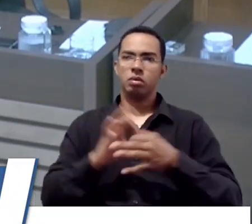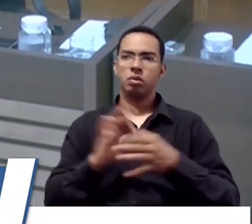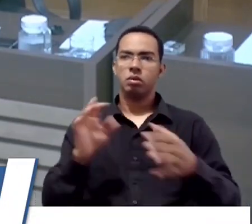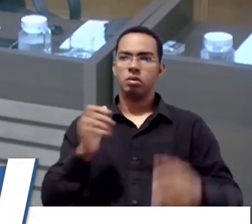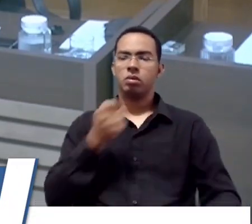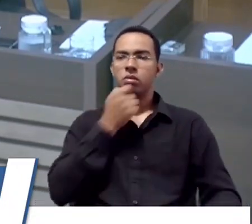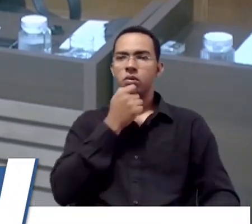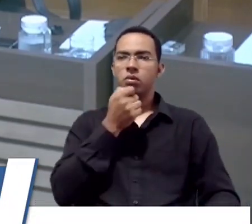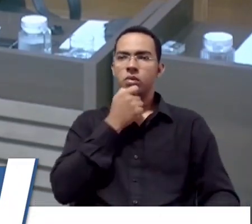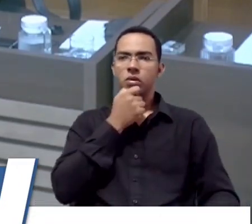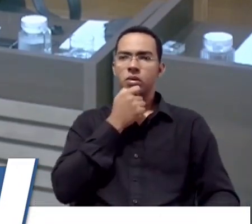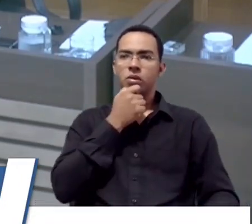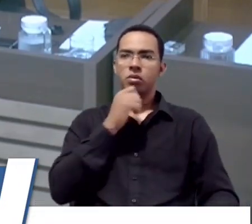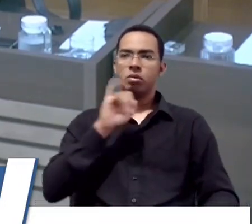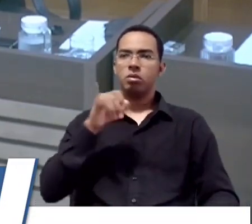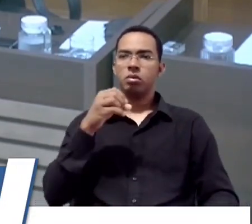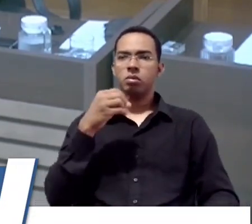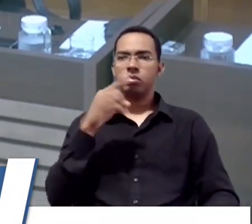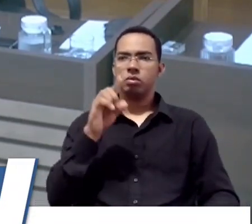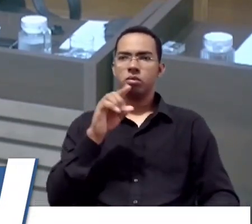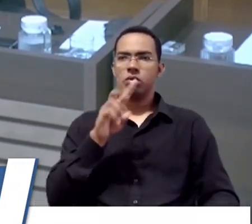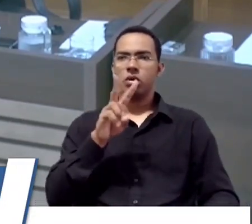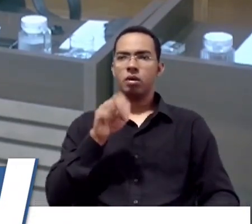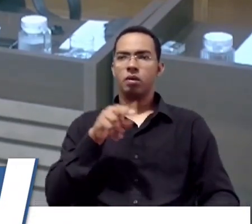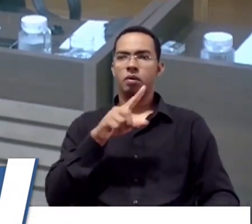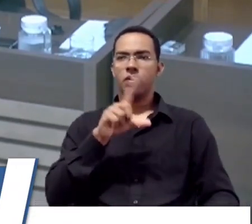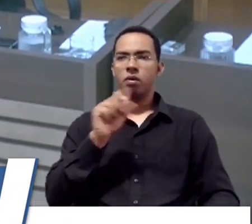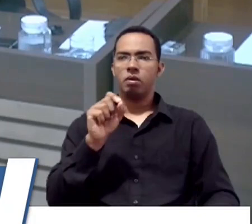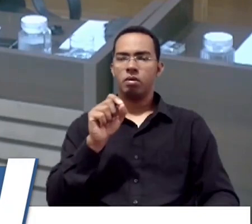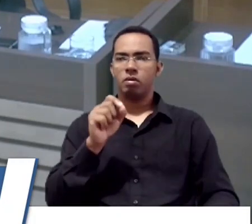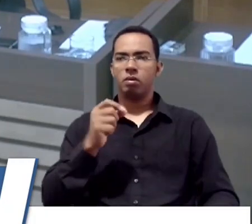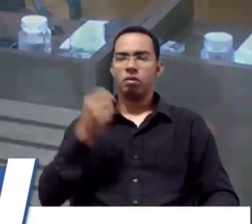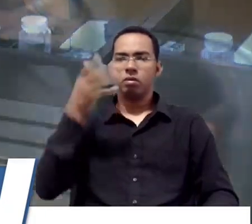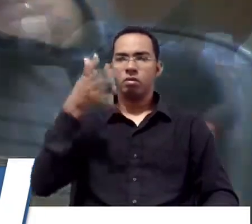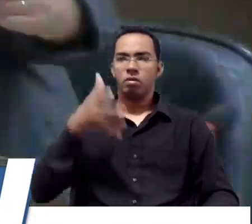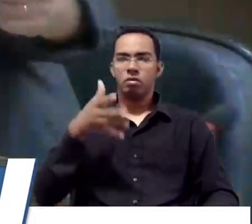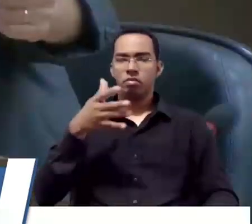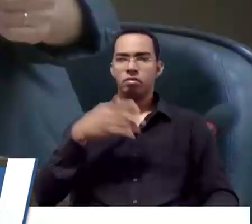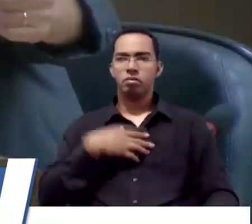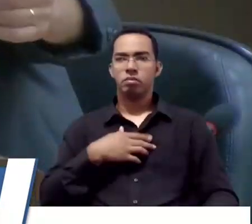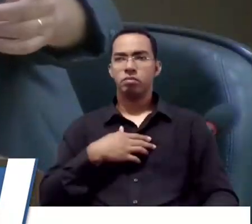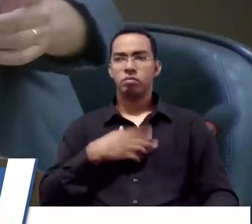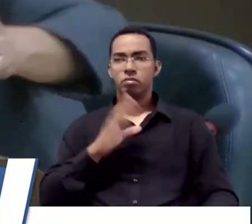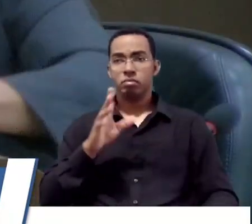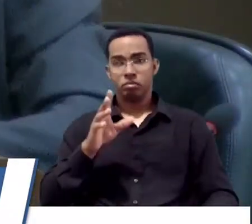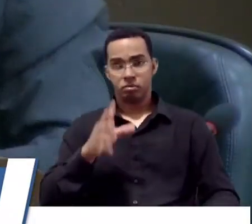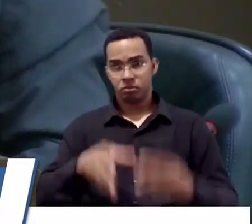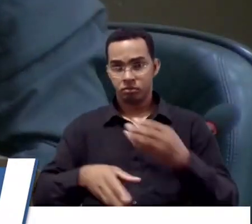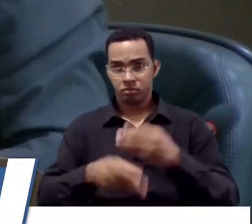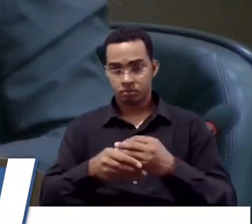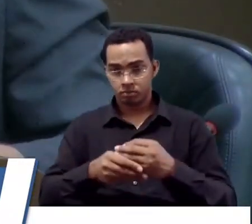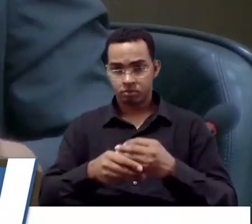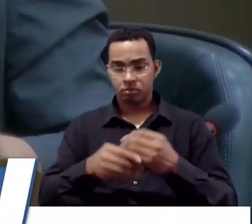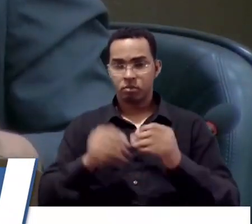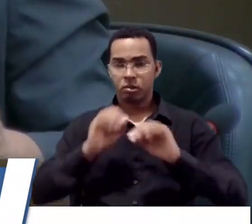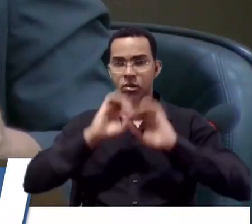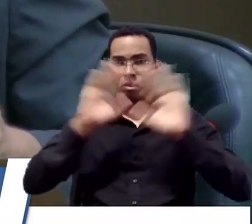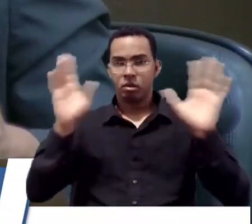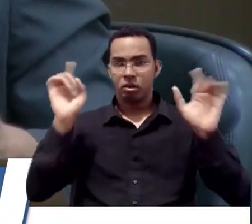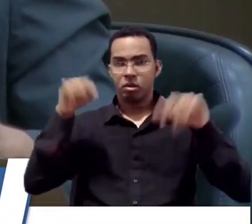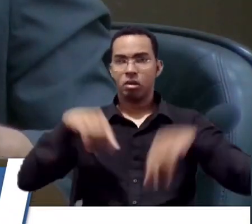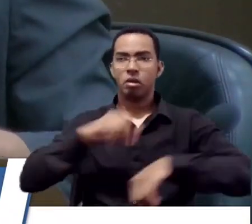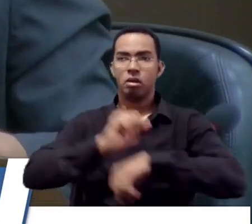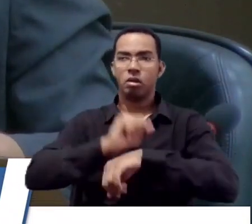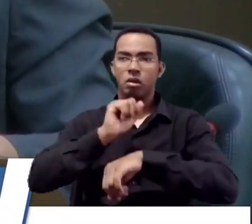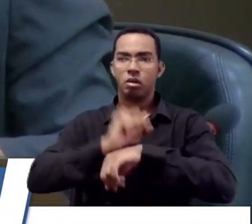para o José Everaldo Vanso, para ele fazer sua explanação só também. te esclarecer, nós estamos aguardando a resposta